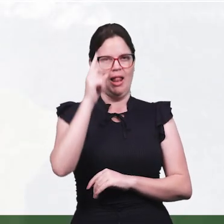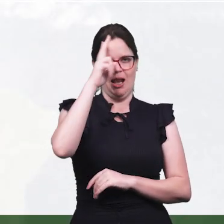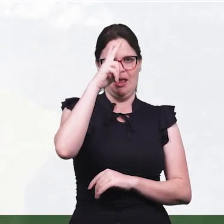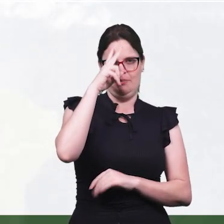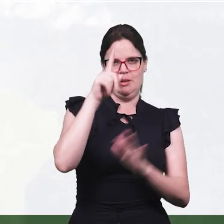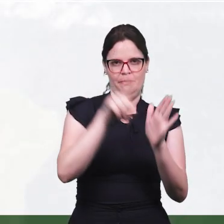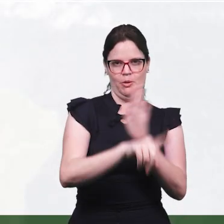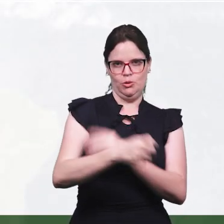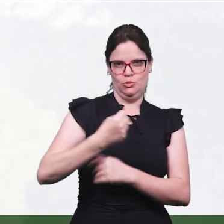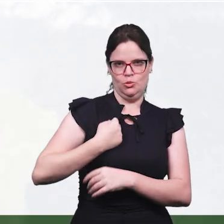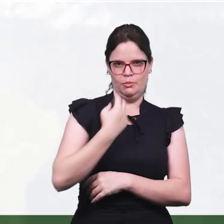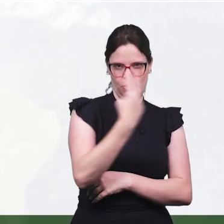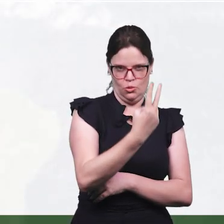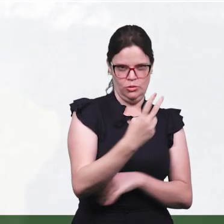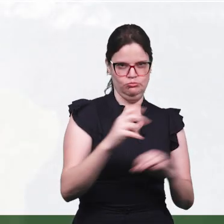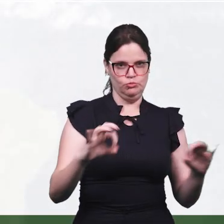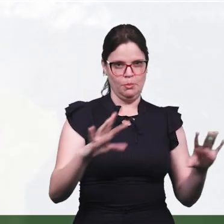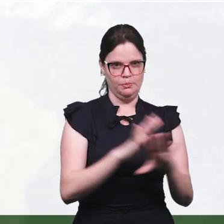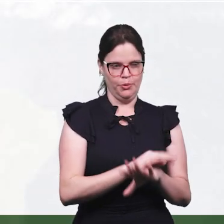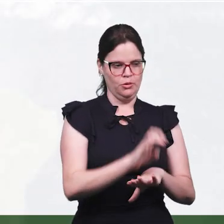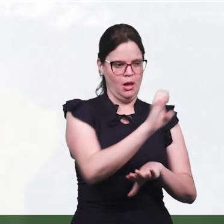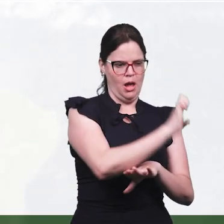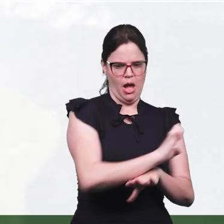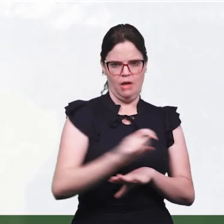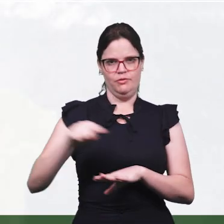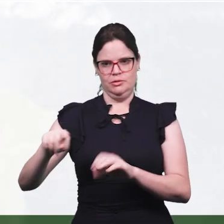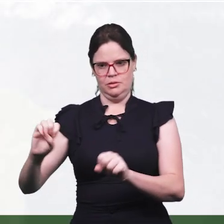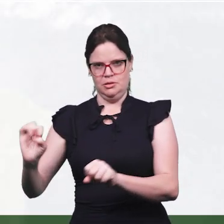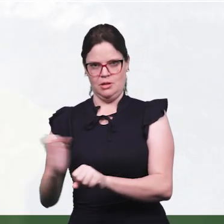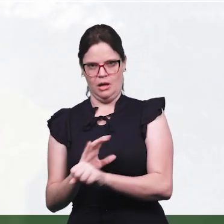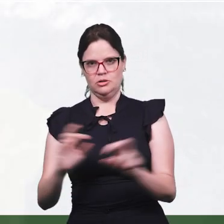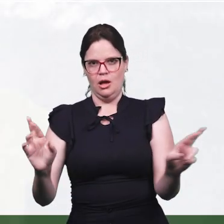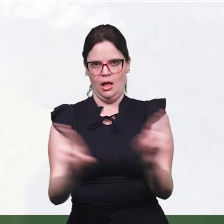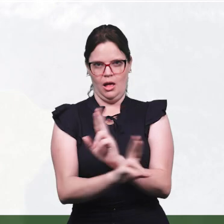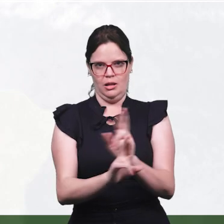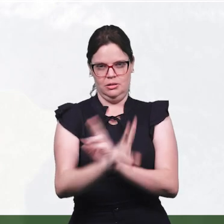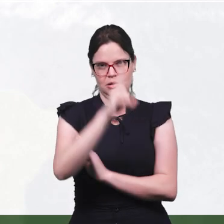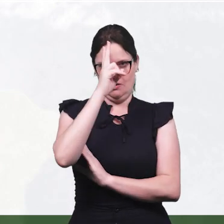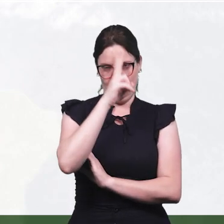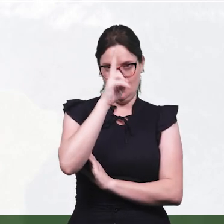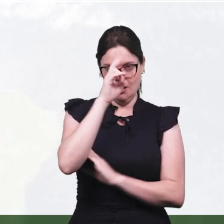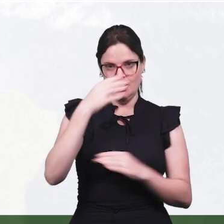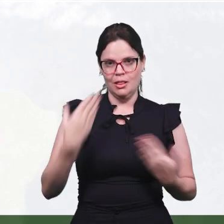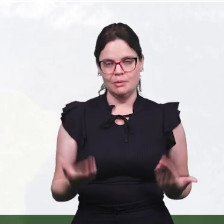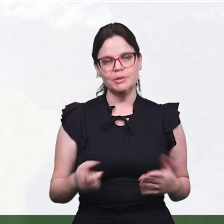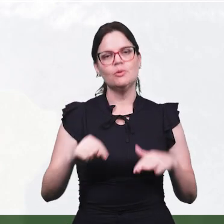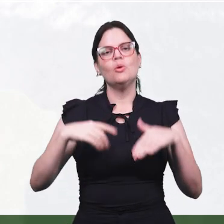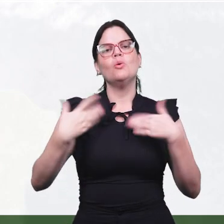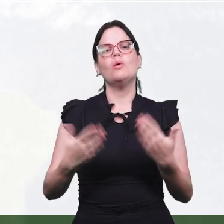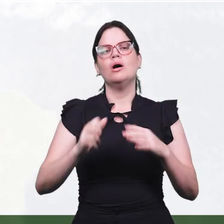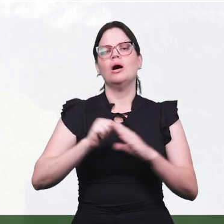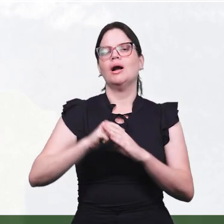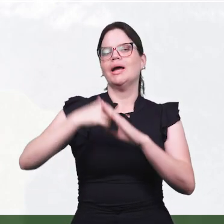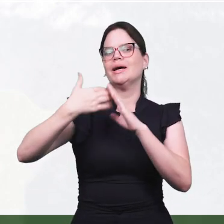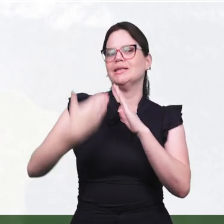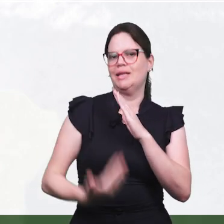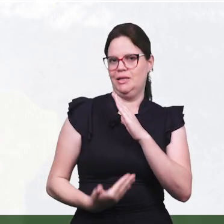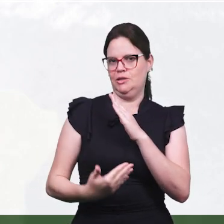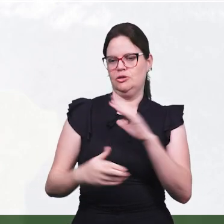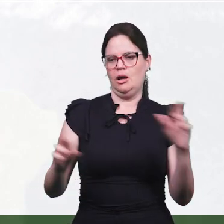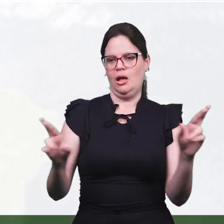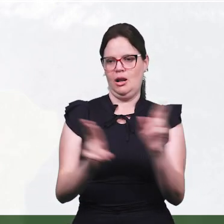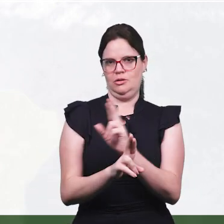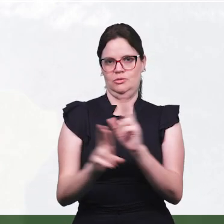na pergunta anterior a 2, qual a relação entre o derramamento do Espírito Santo em Sardes